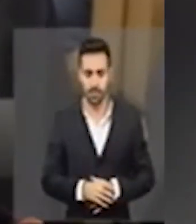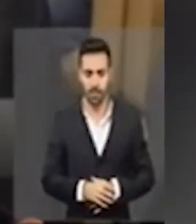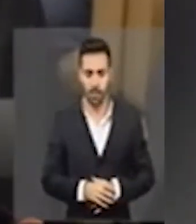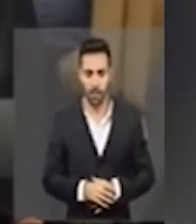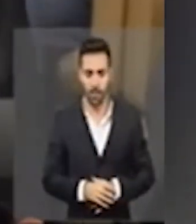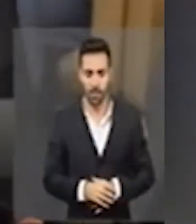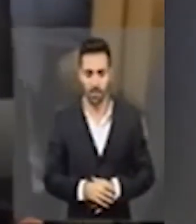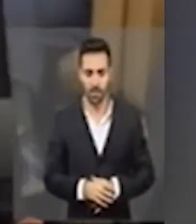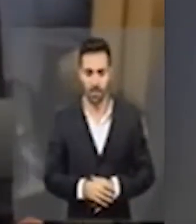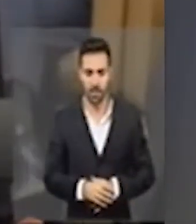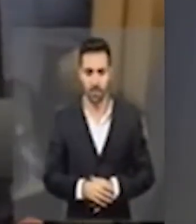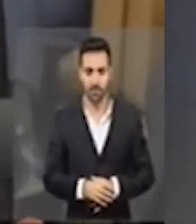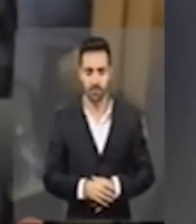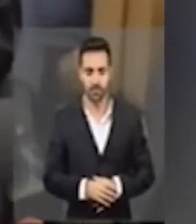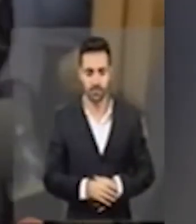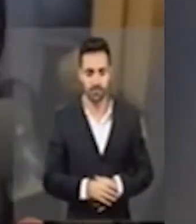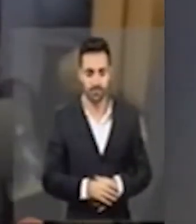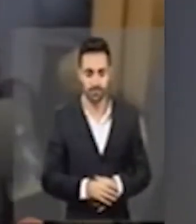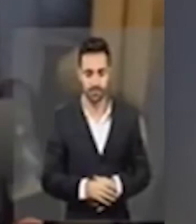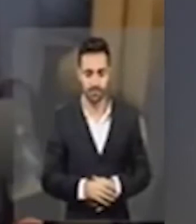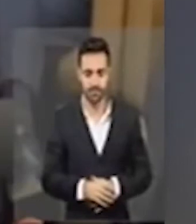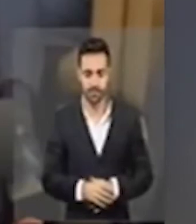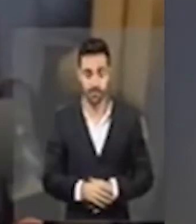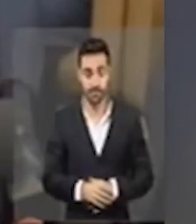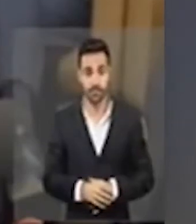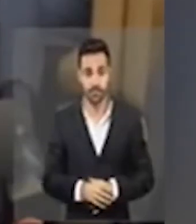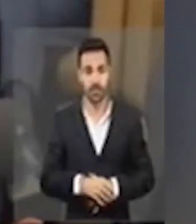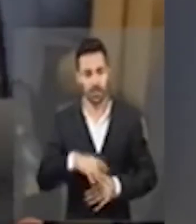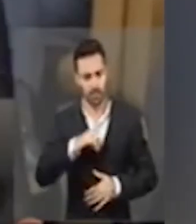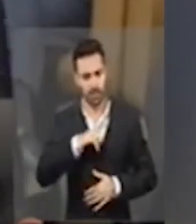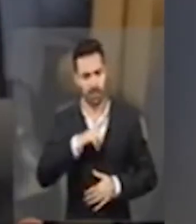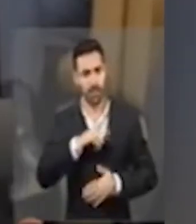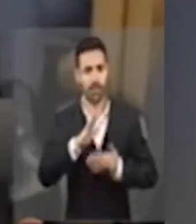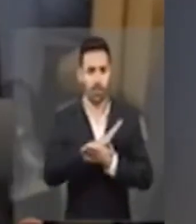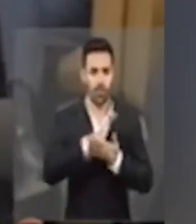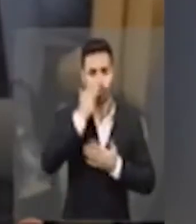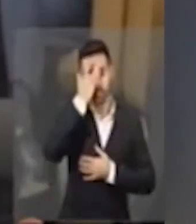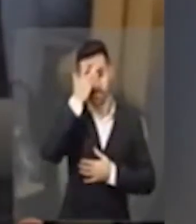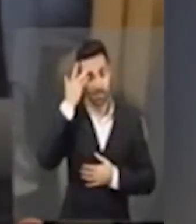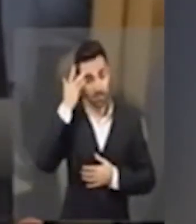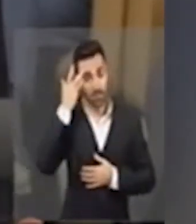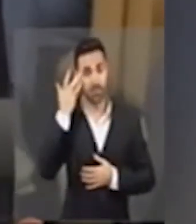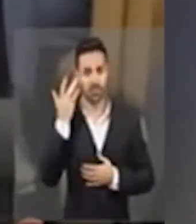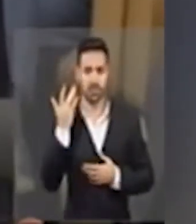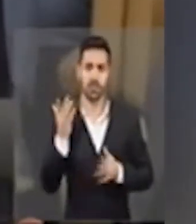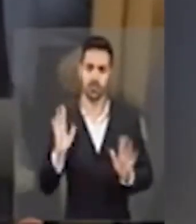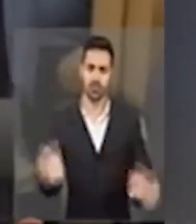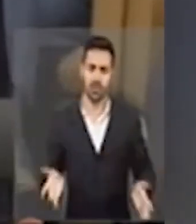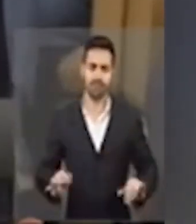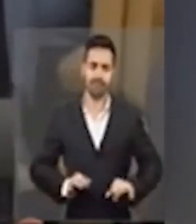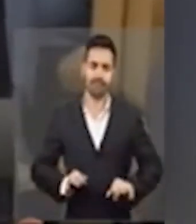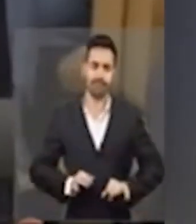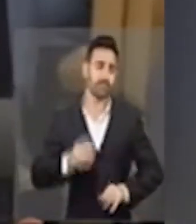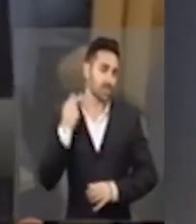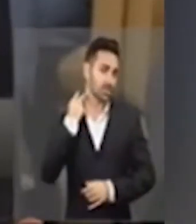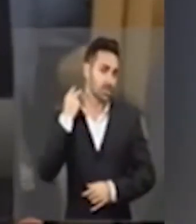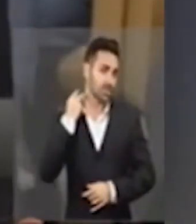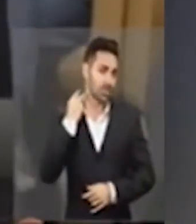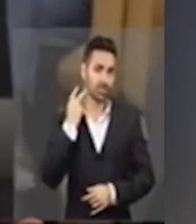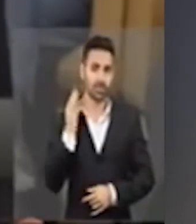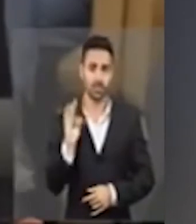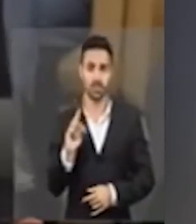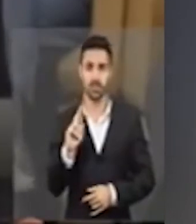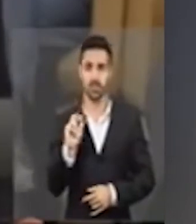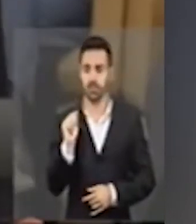e eu gostaria de citar algumas pessoas também que foram vítimas de transfobia